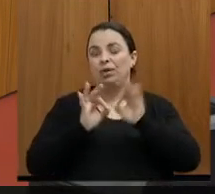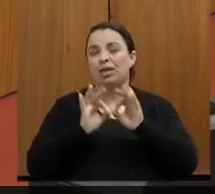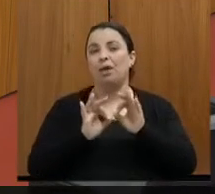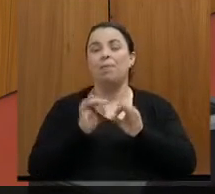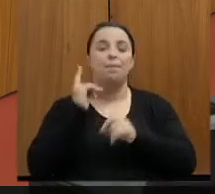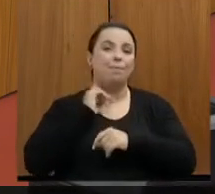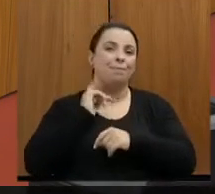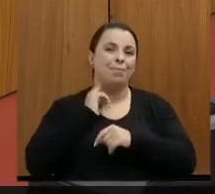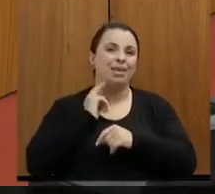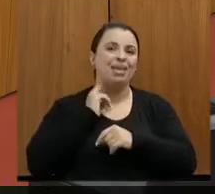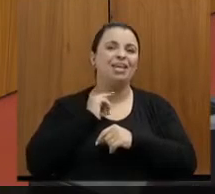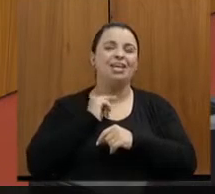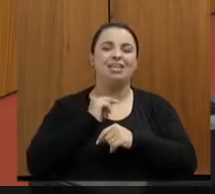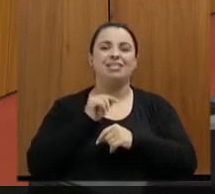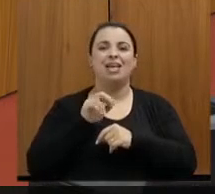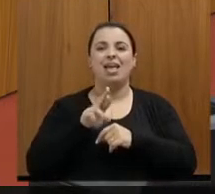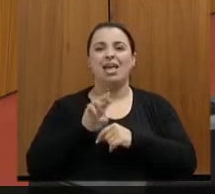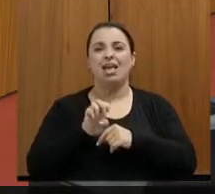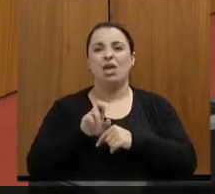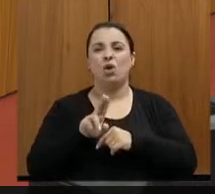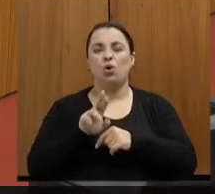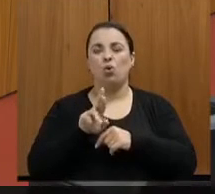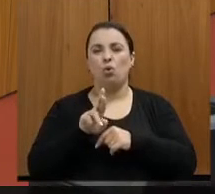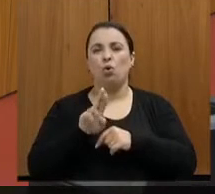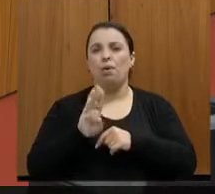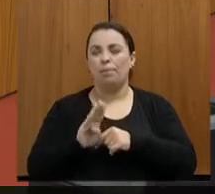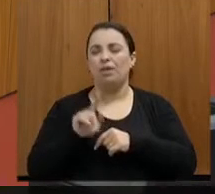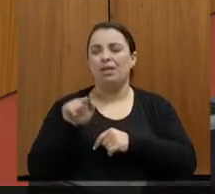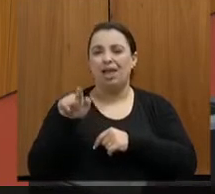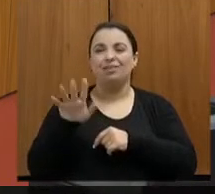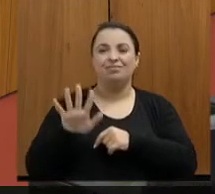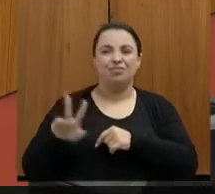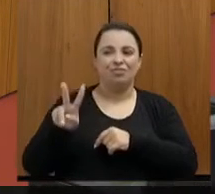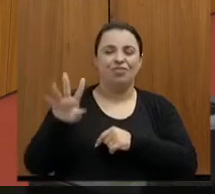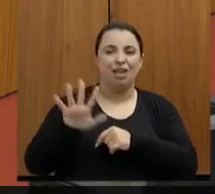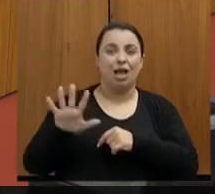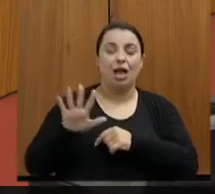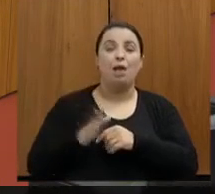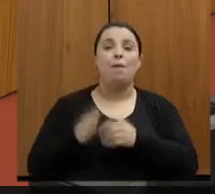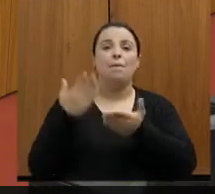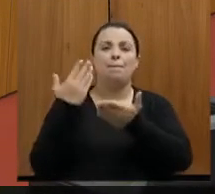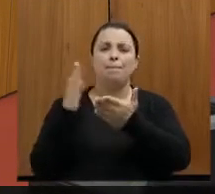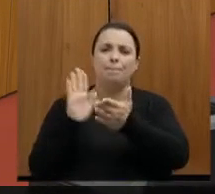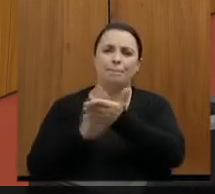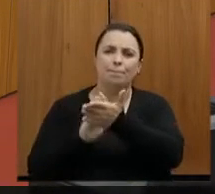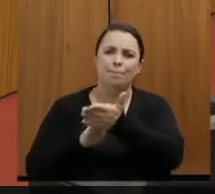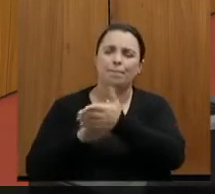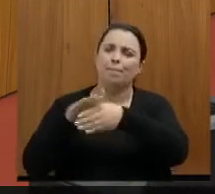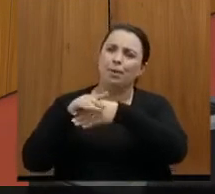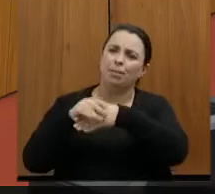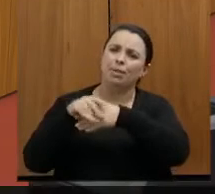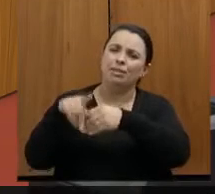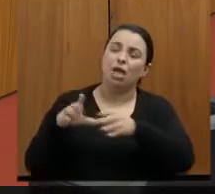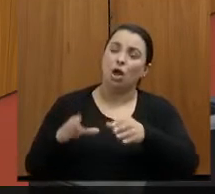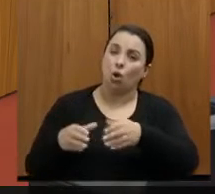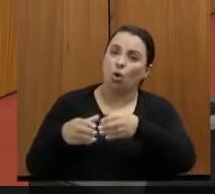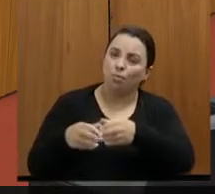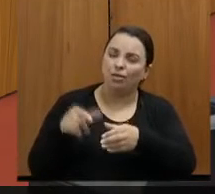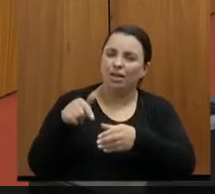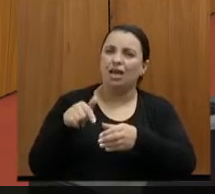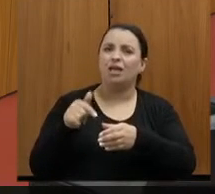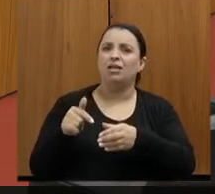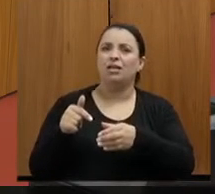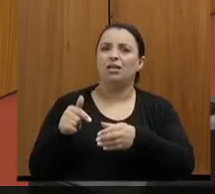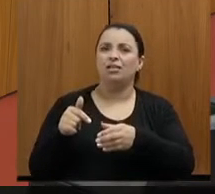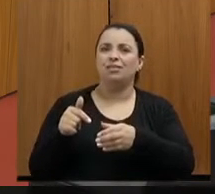dentro do Vale do Aço. Parabenizar pela atuação na condução aqui da Comissão de Assuntos Municipais e Regionalização e colocar a